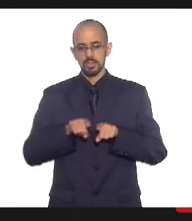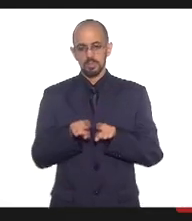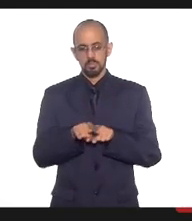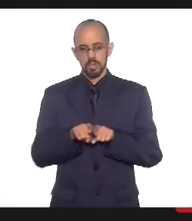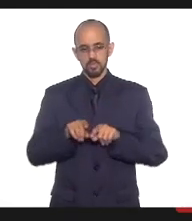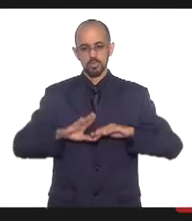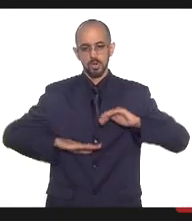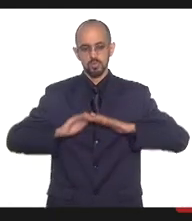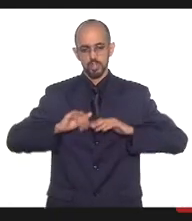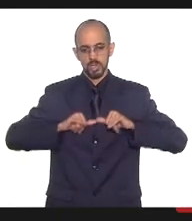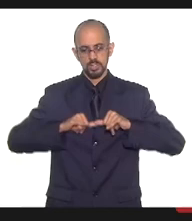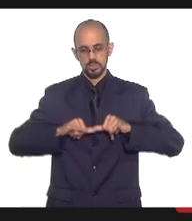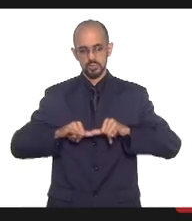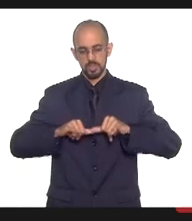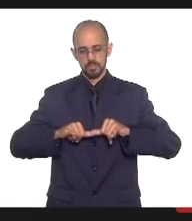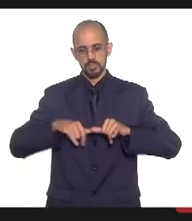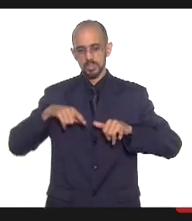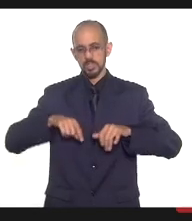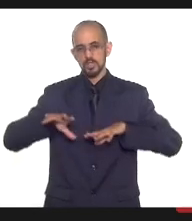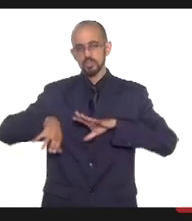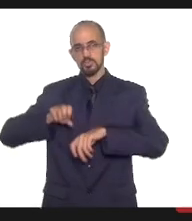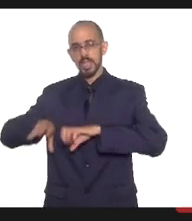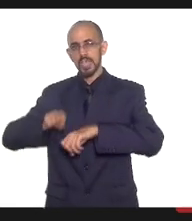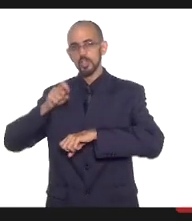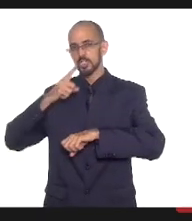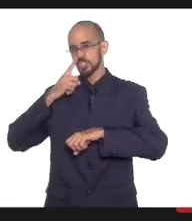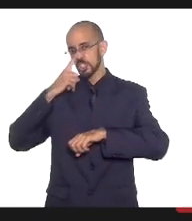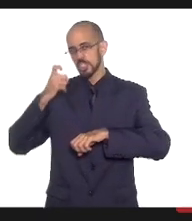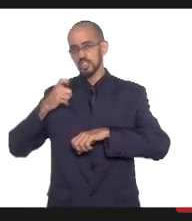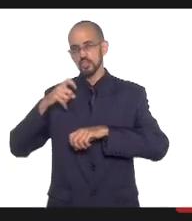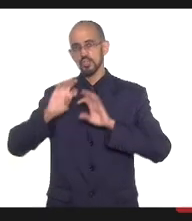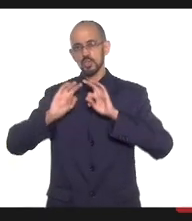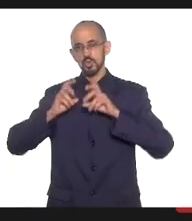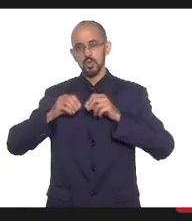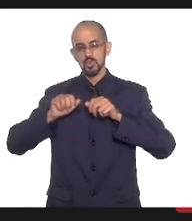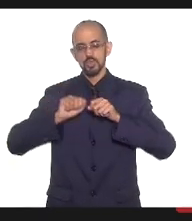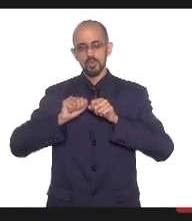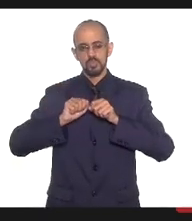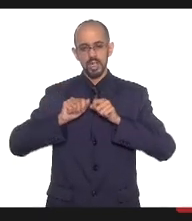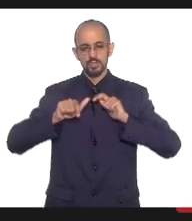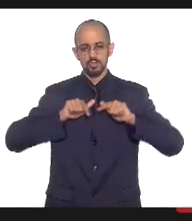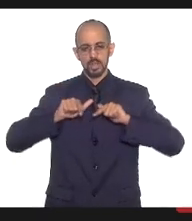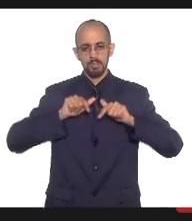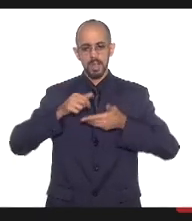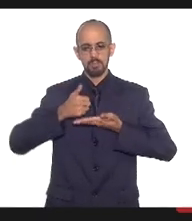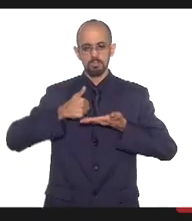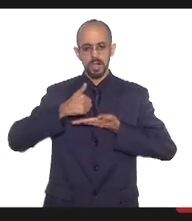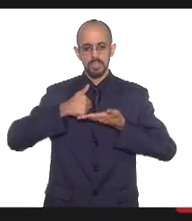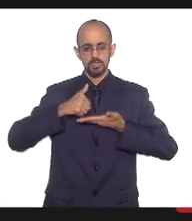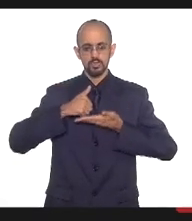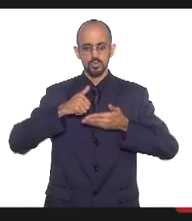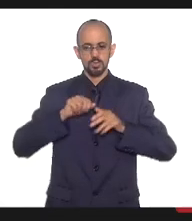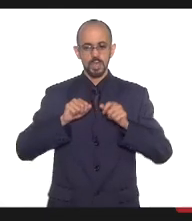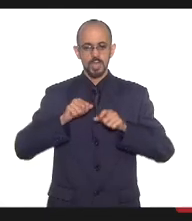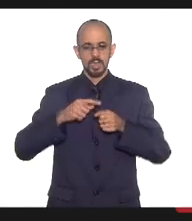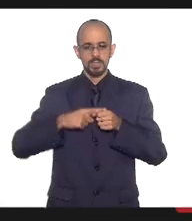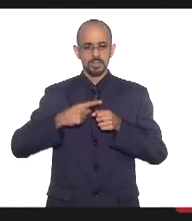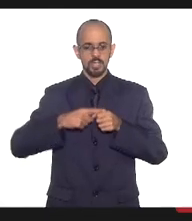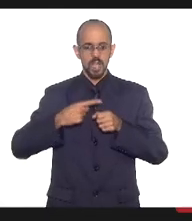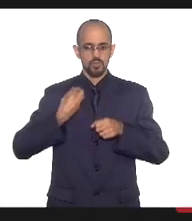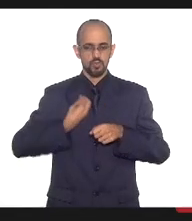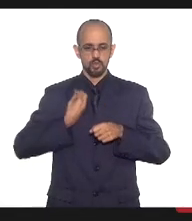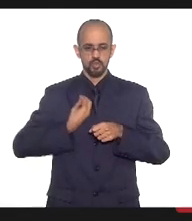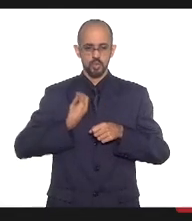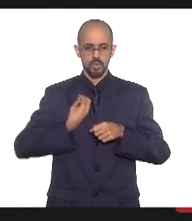supermercados os coletores de lixo todos aqueles que realmente faz serviços essenciais para que a cidade possa funcionar numa